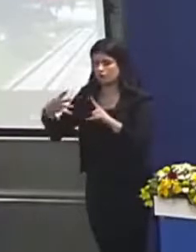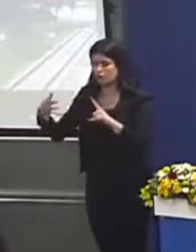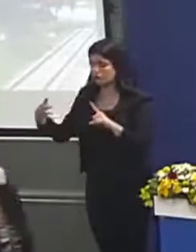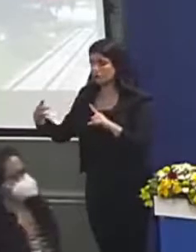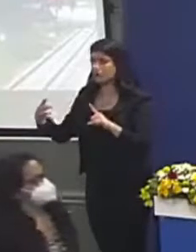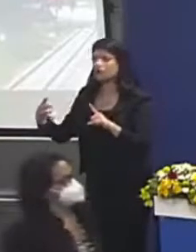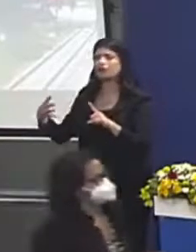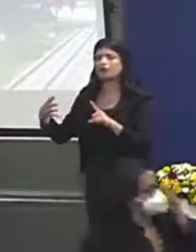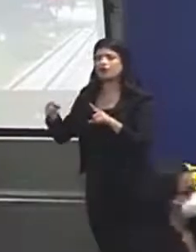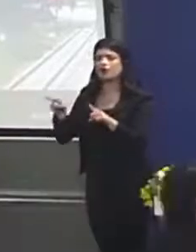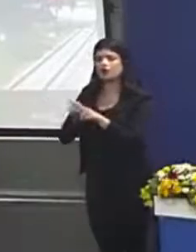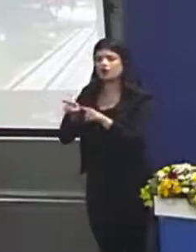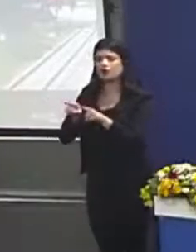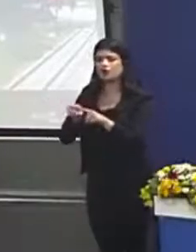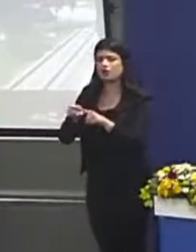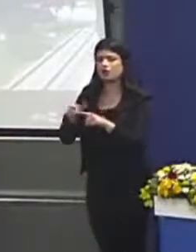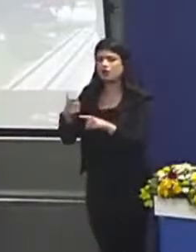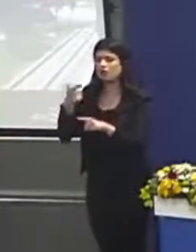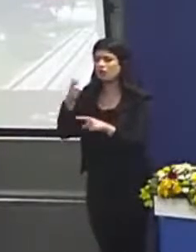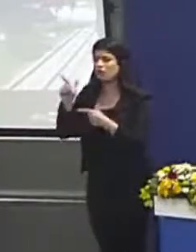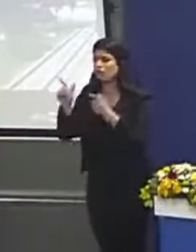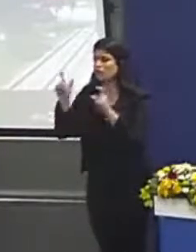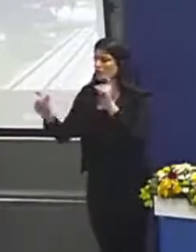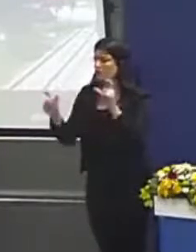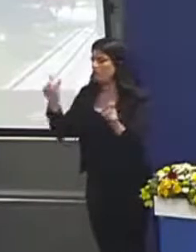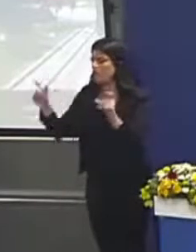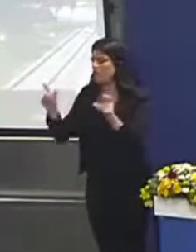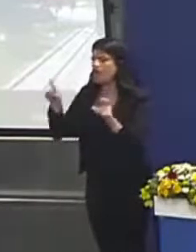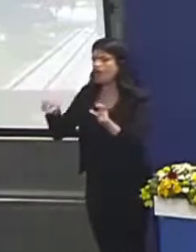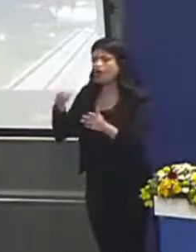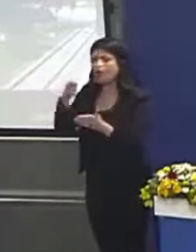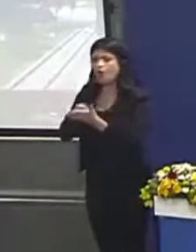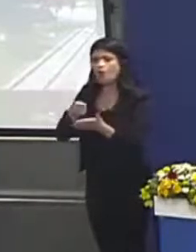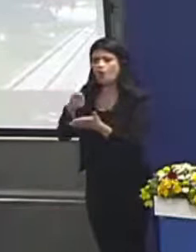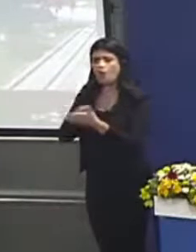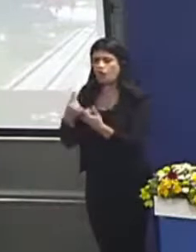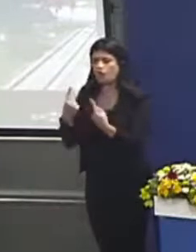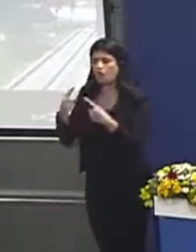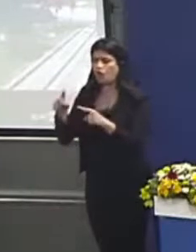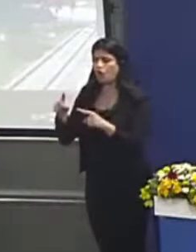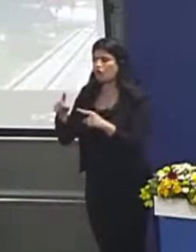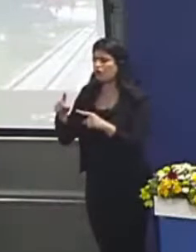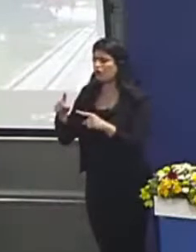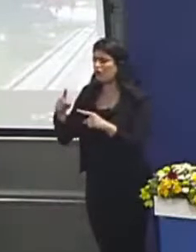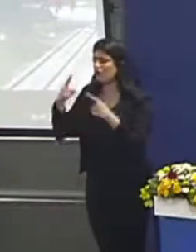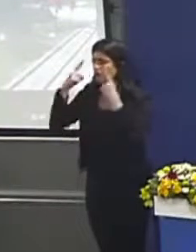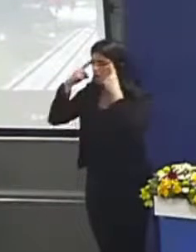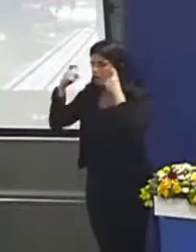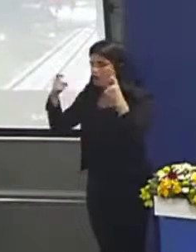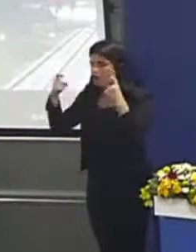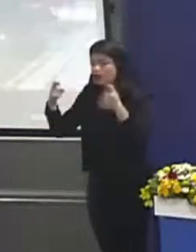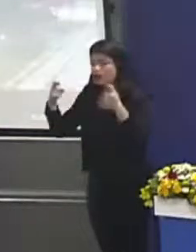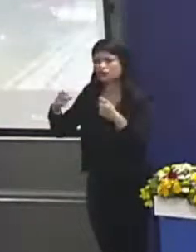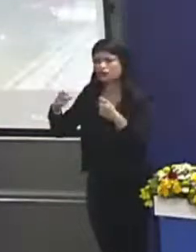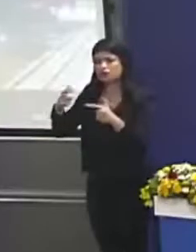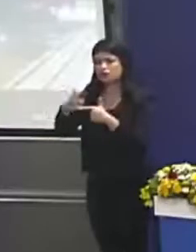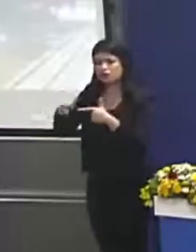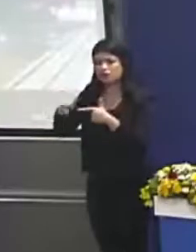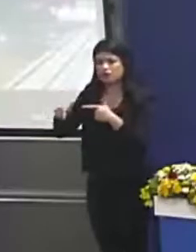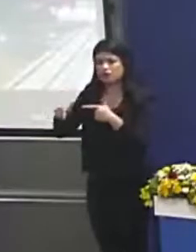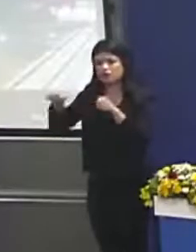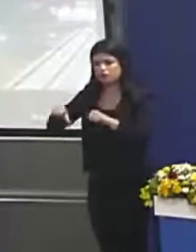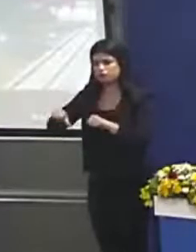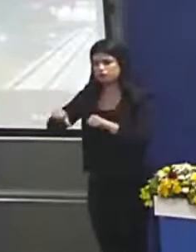anti-LGBTfóbica e antietarista, que luta contra a violência do Estado, contra a violência de gêneros, a precariedade do